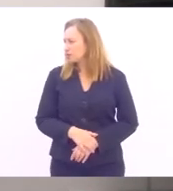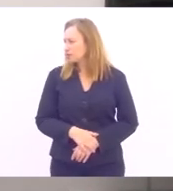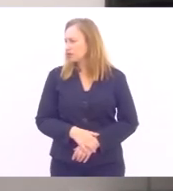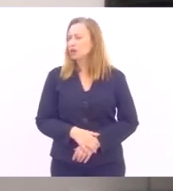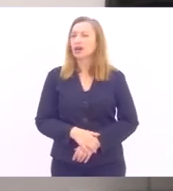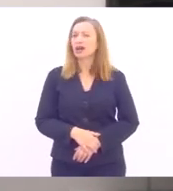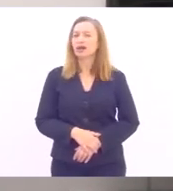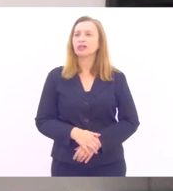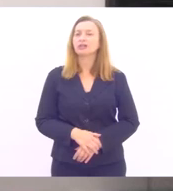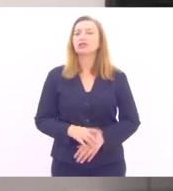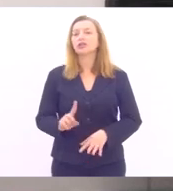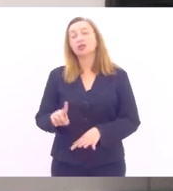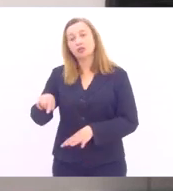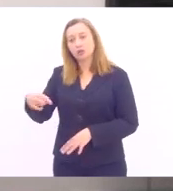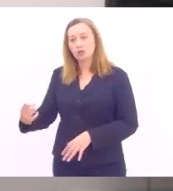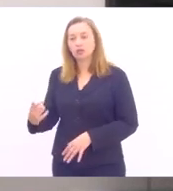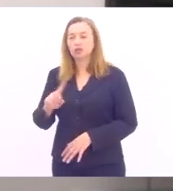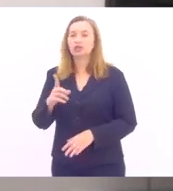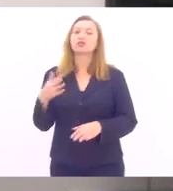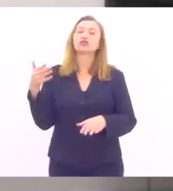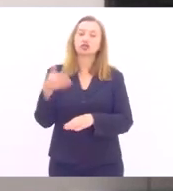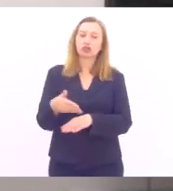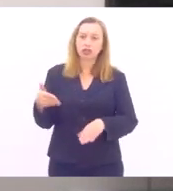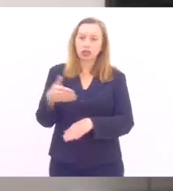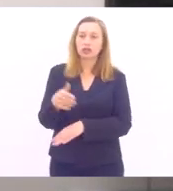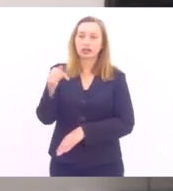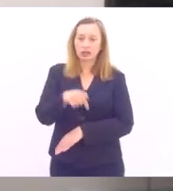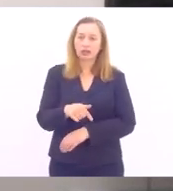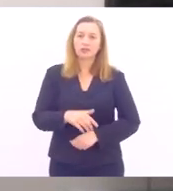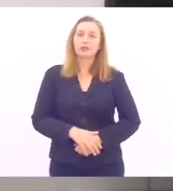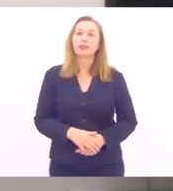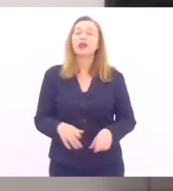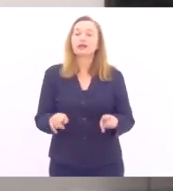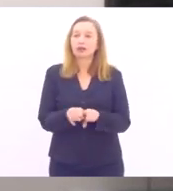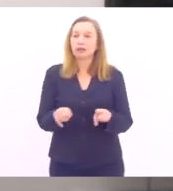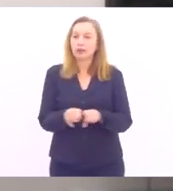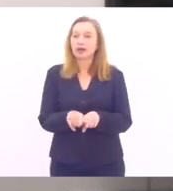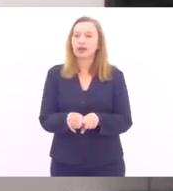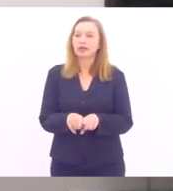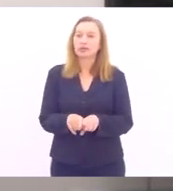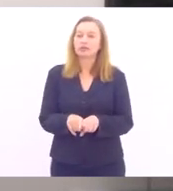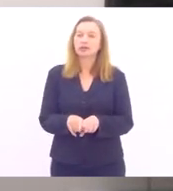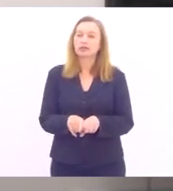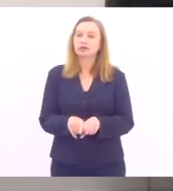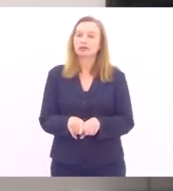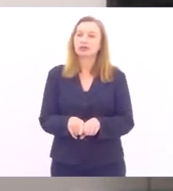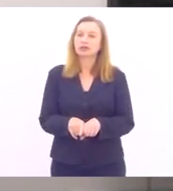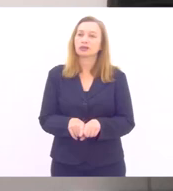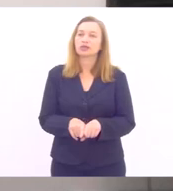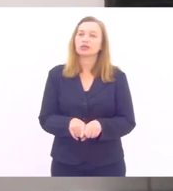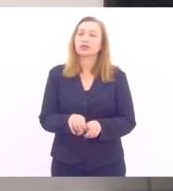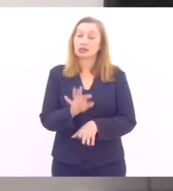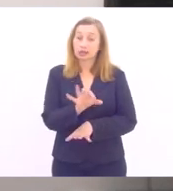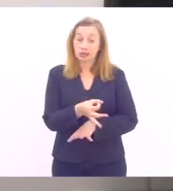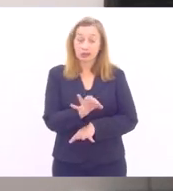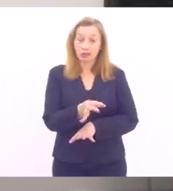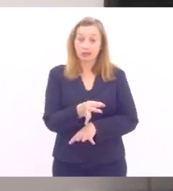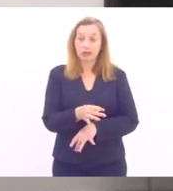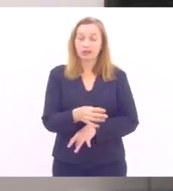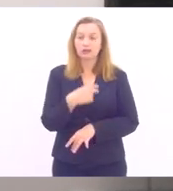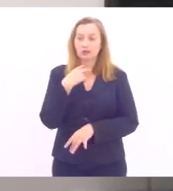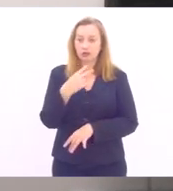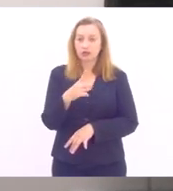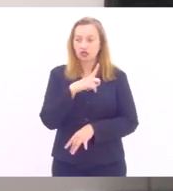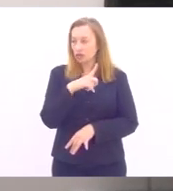que está acompanhando, e outros que ainda venham a chegar aqui. Também participaram e serão, obviamente, voz ativa.